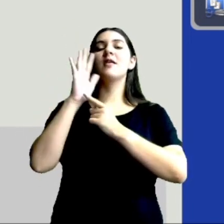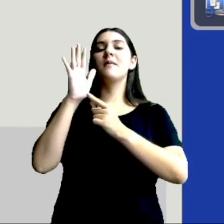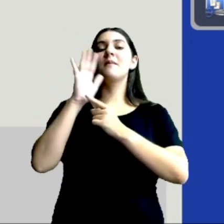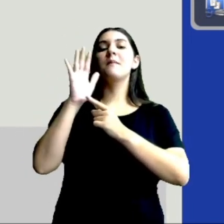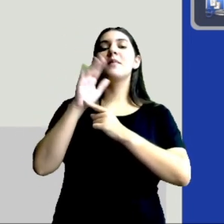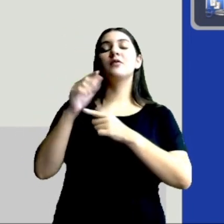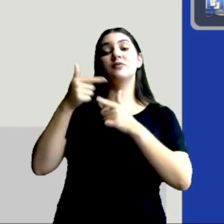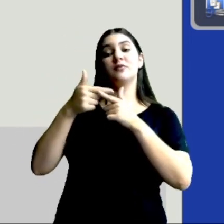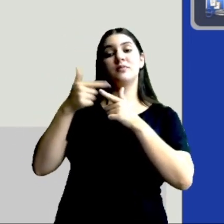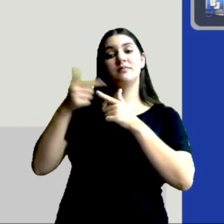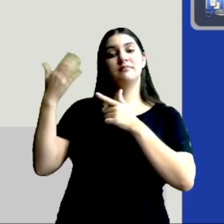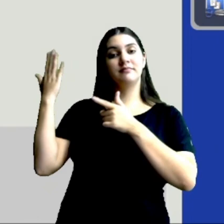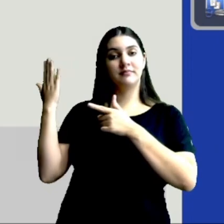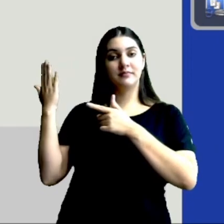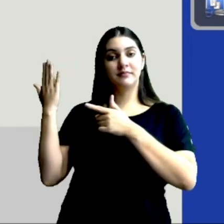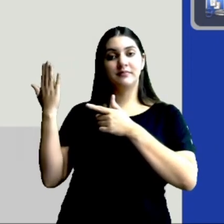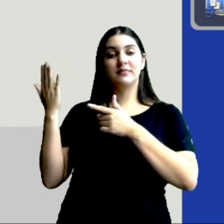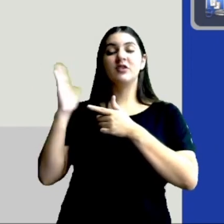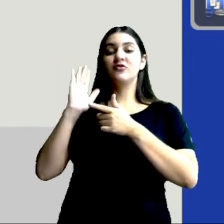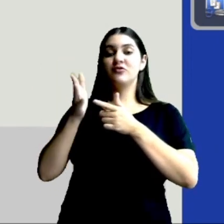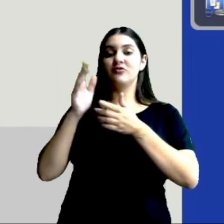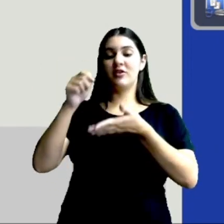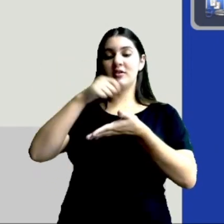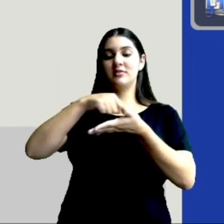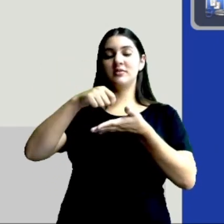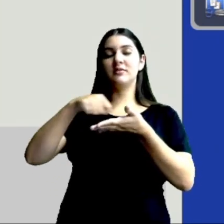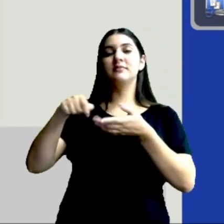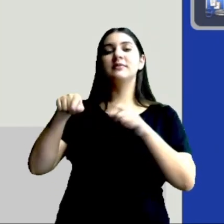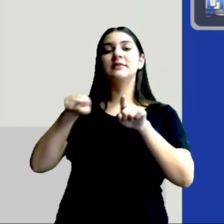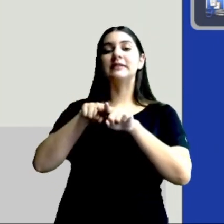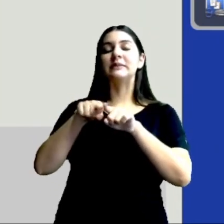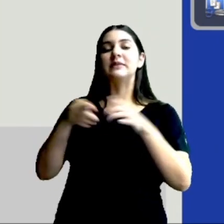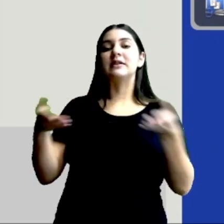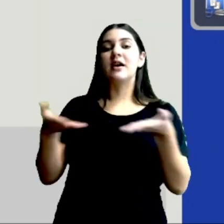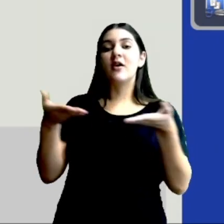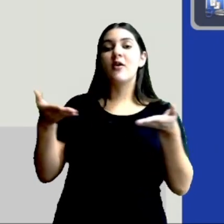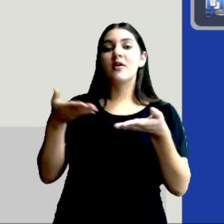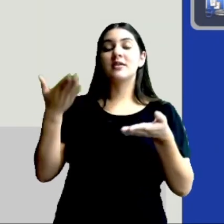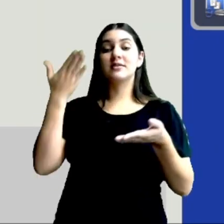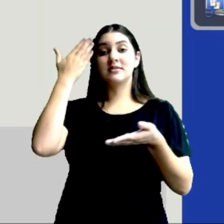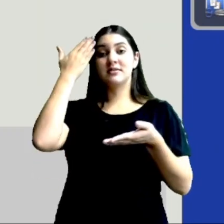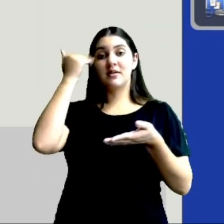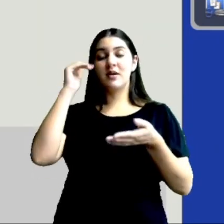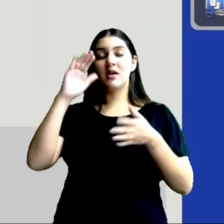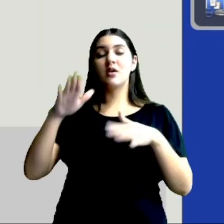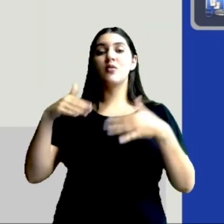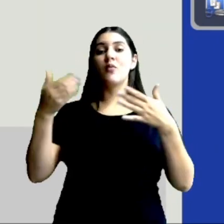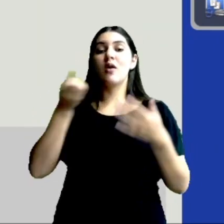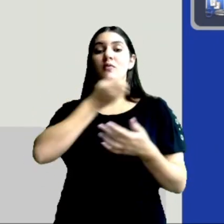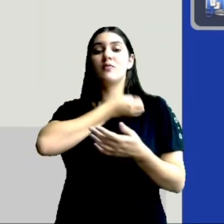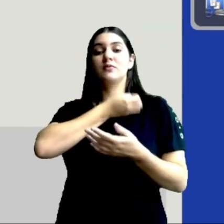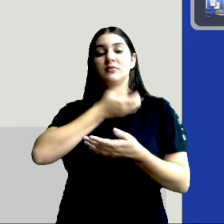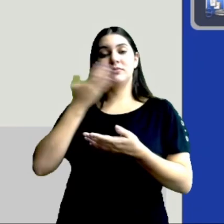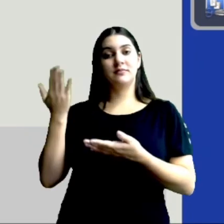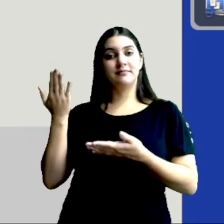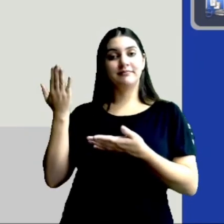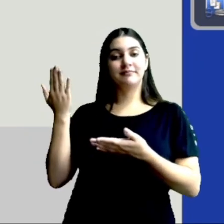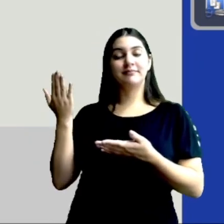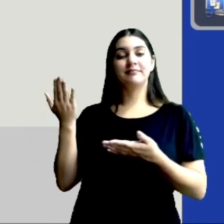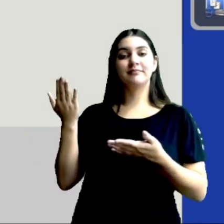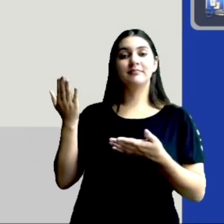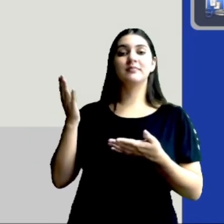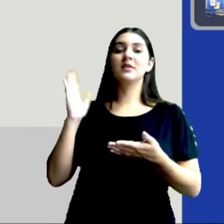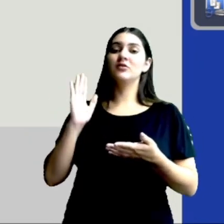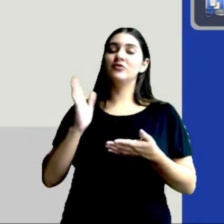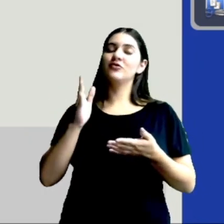situação. Acabamos de escrever. E depois descubra que número é esse. Então, a equação está aqui. Ali